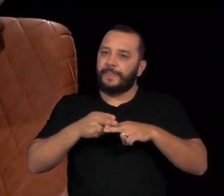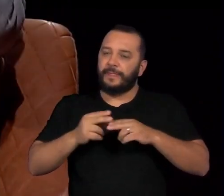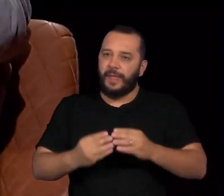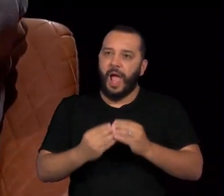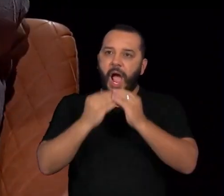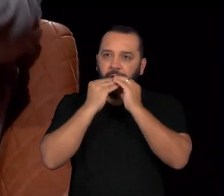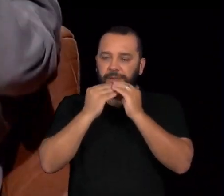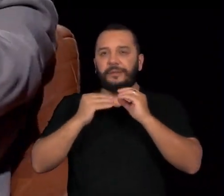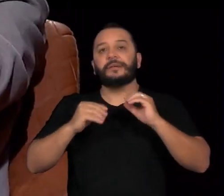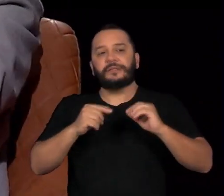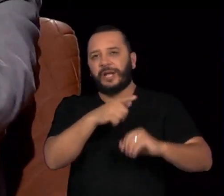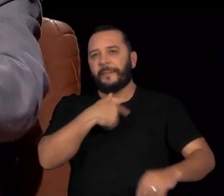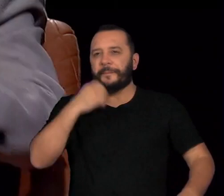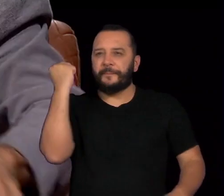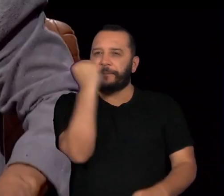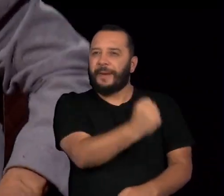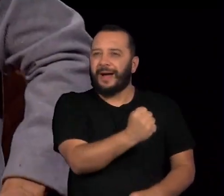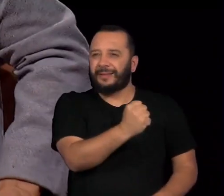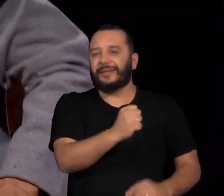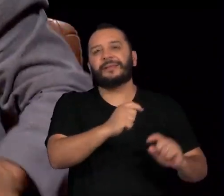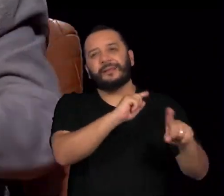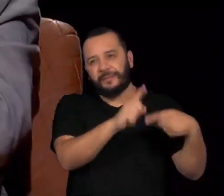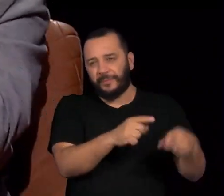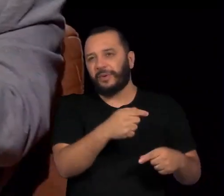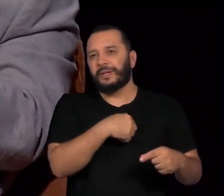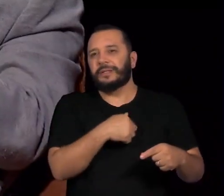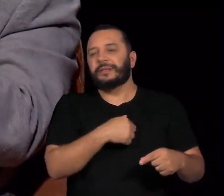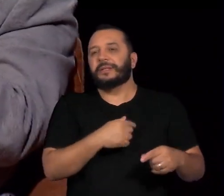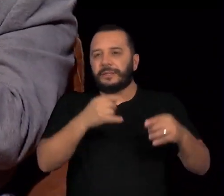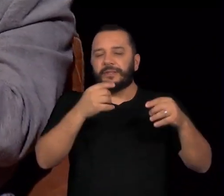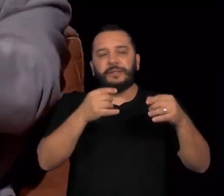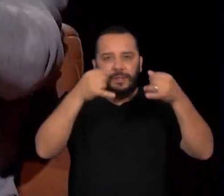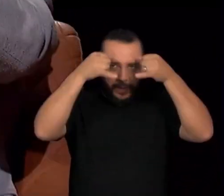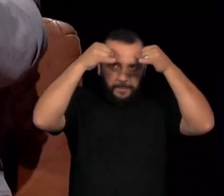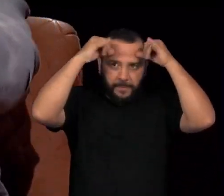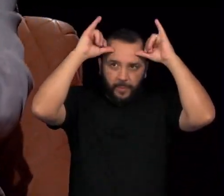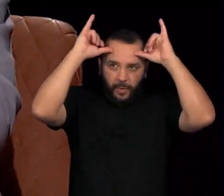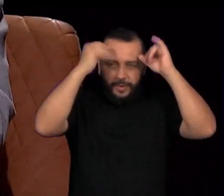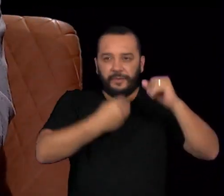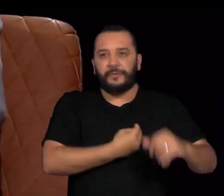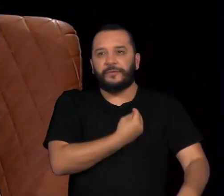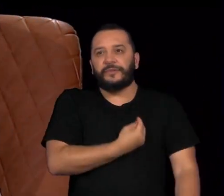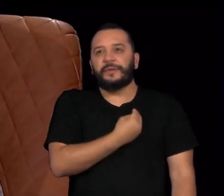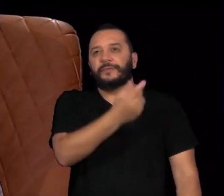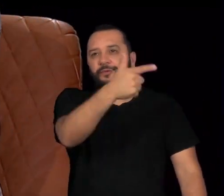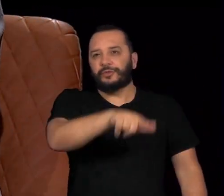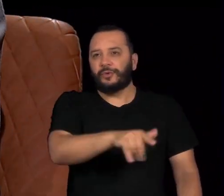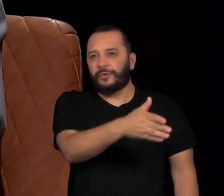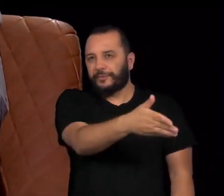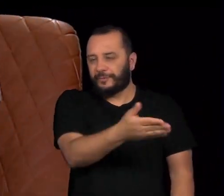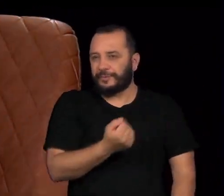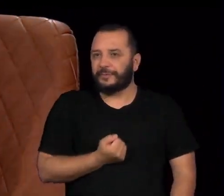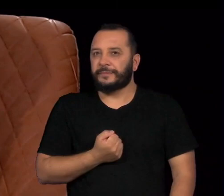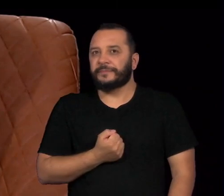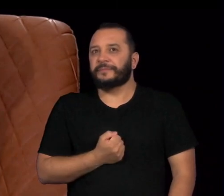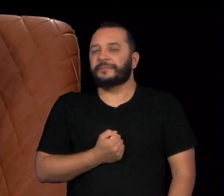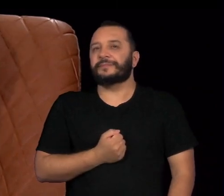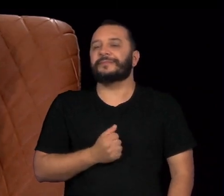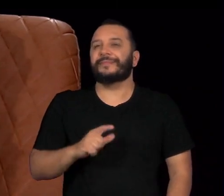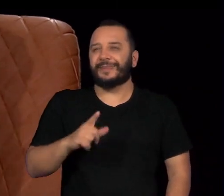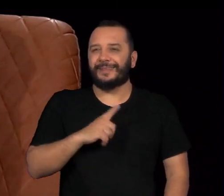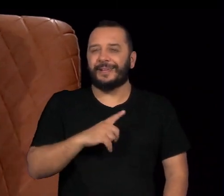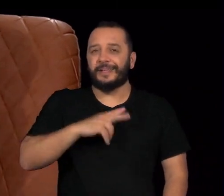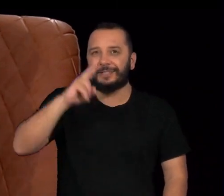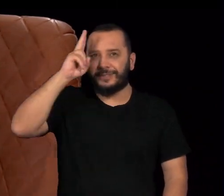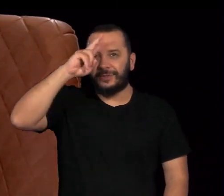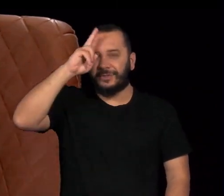ressuscita o boi b a história contando bem rápido a história ela se firma se afirma dentro da brincadeira